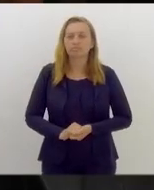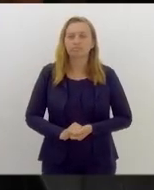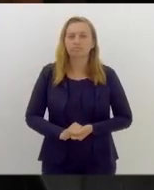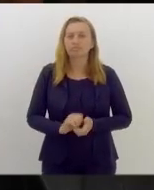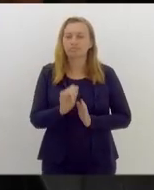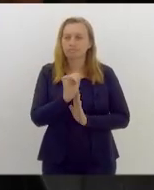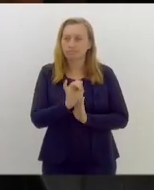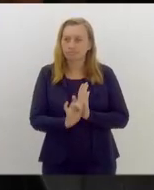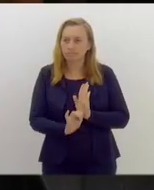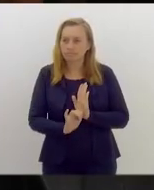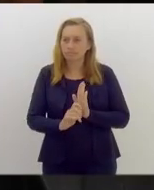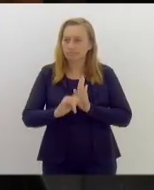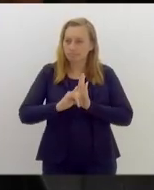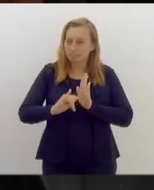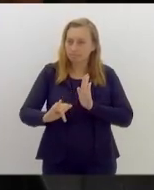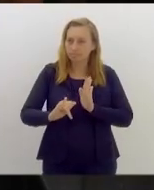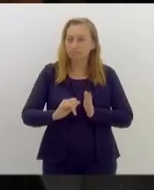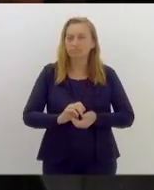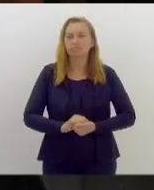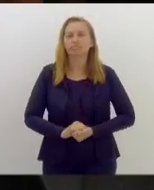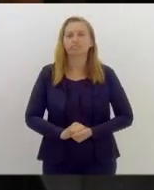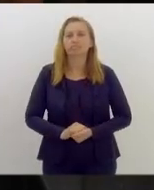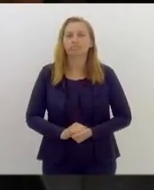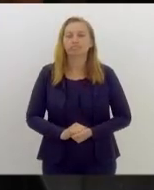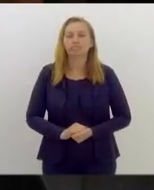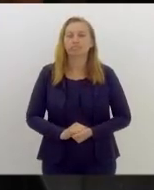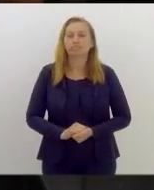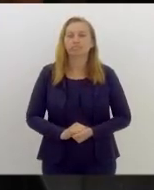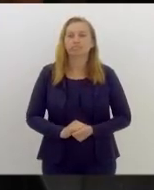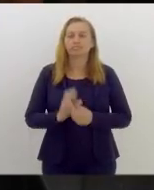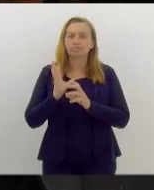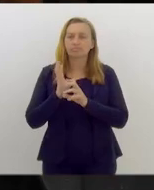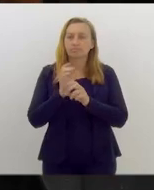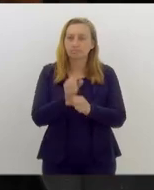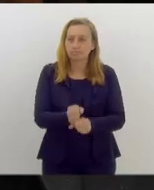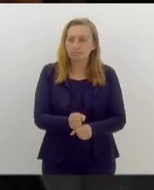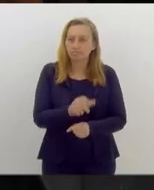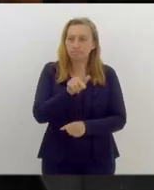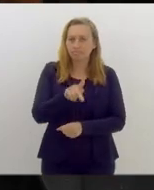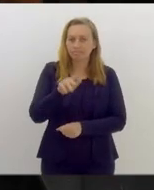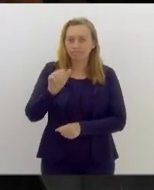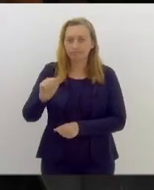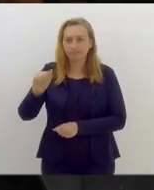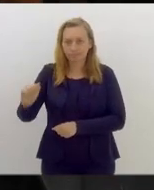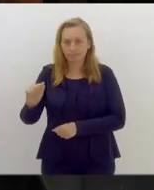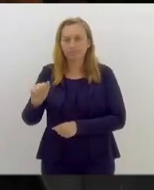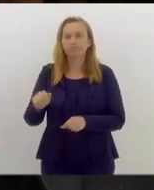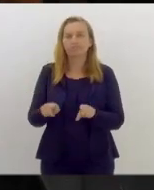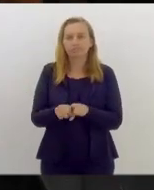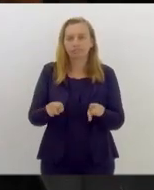relatórios serão publicados e tanto a revisão do PPA quanto a LOA